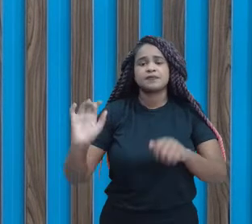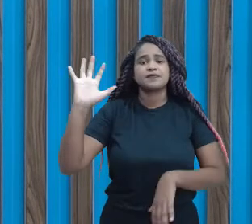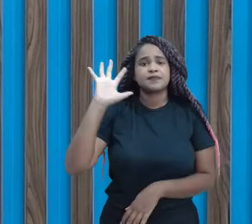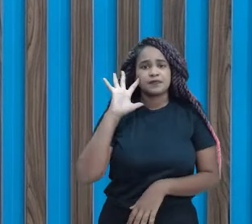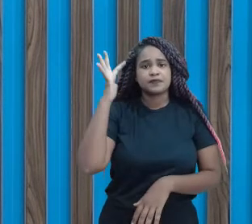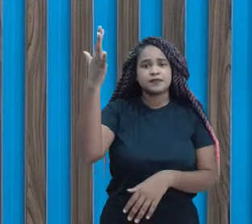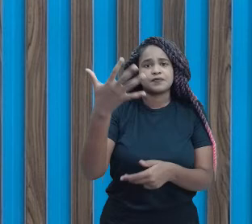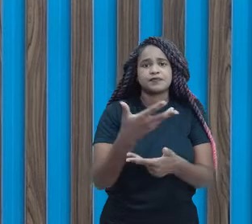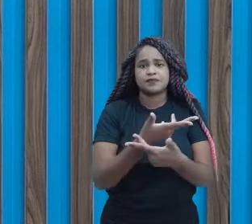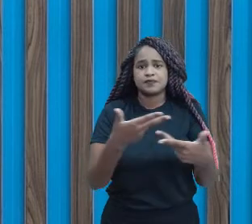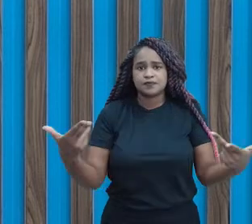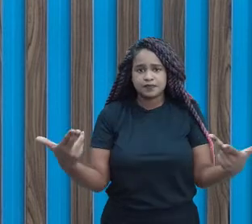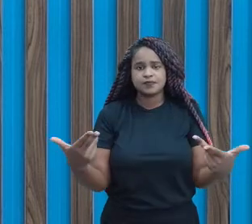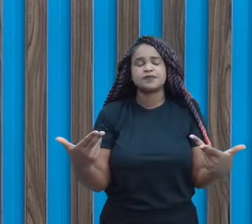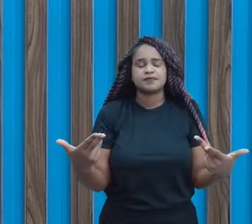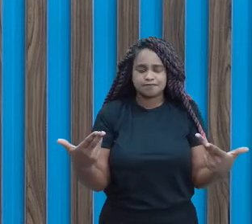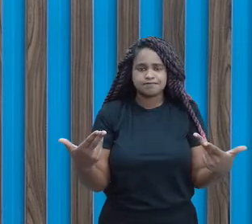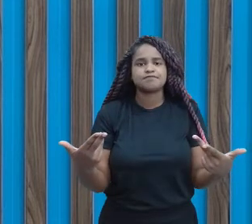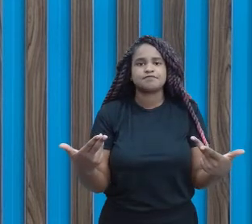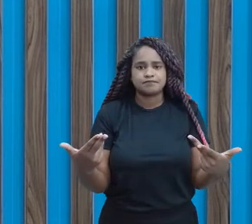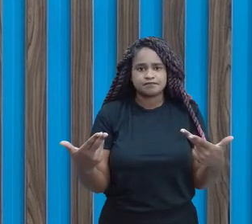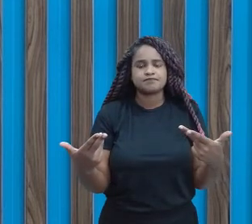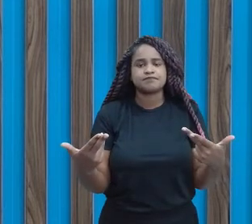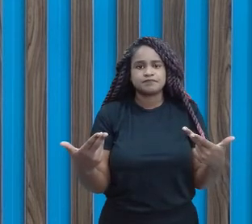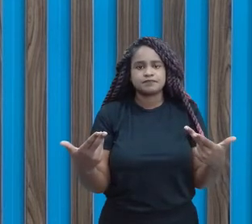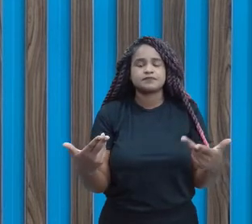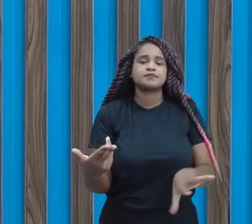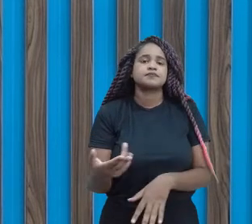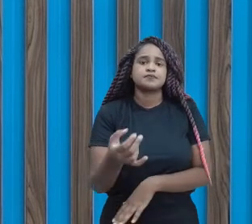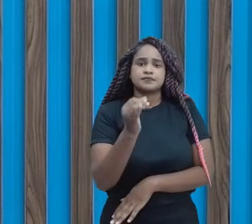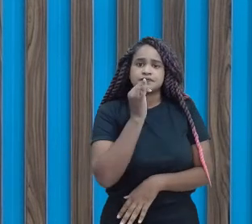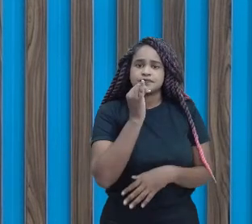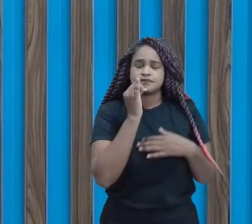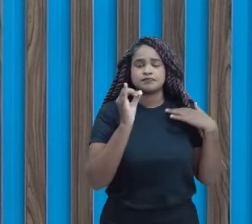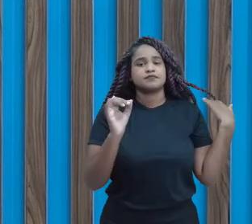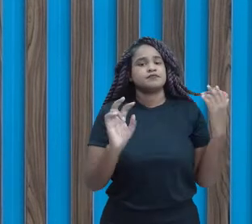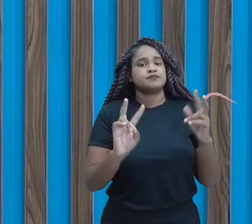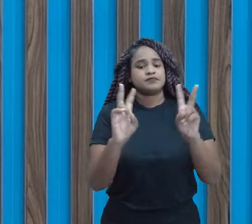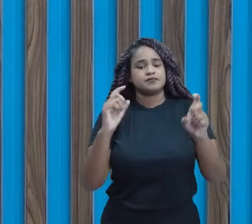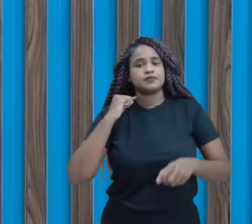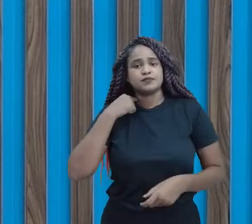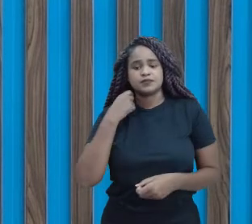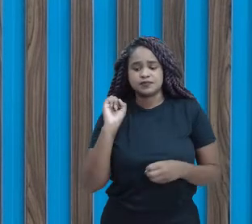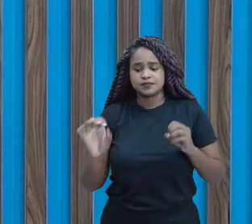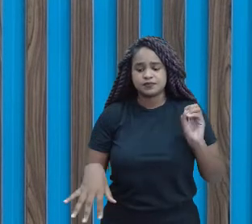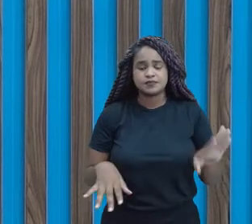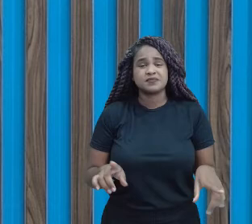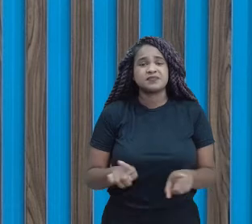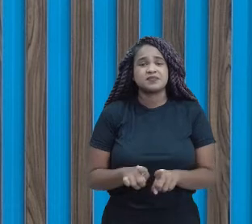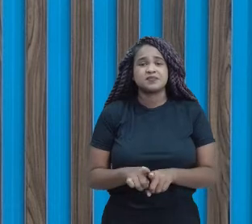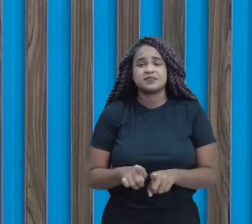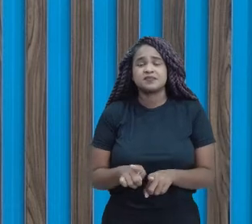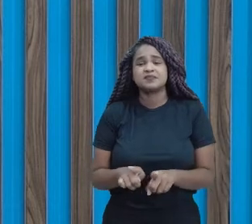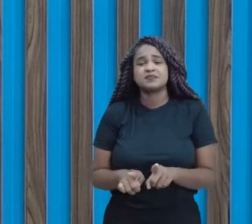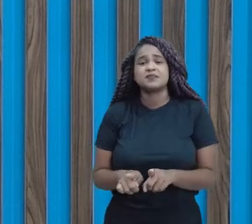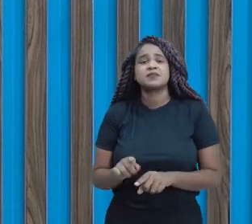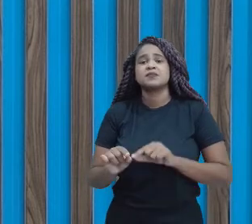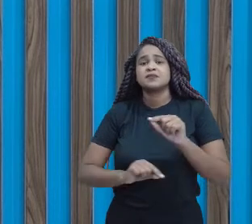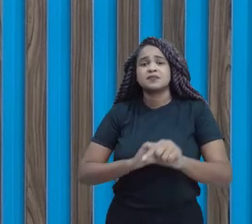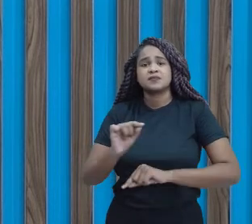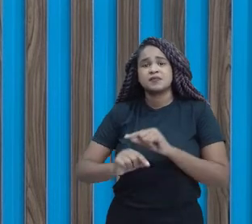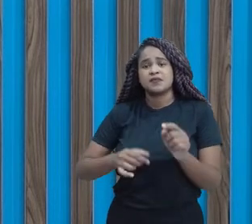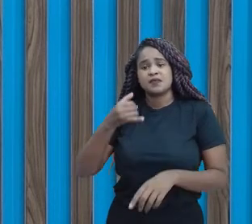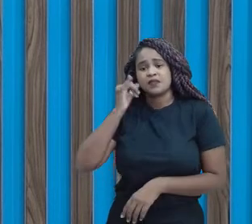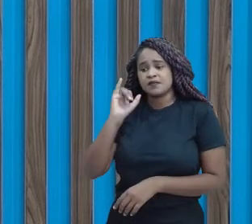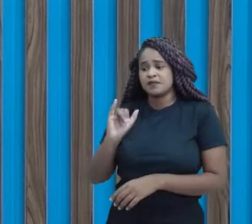do ponto de vista de produção de lixo, né, de uso indiscriminado de recursos naturais, preservar